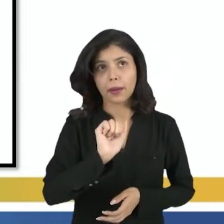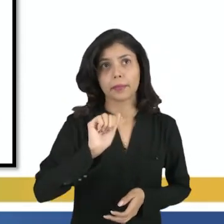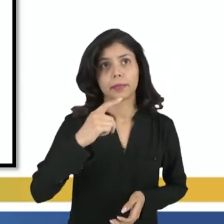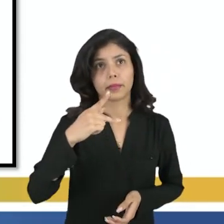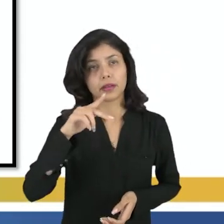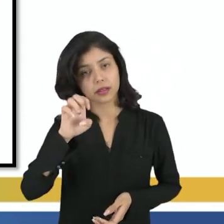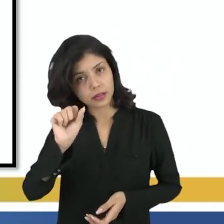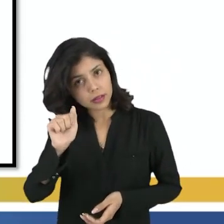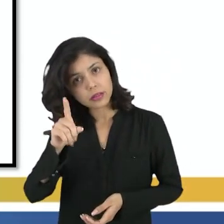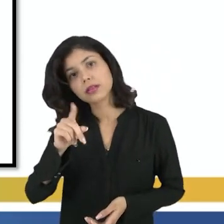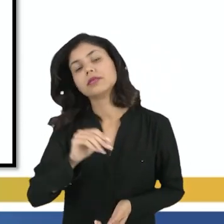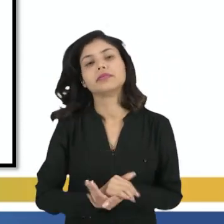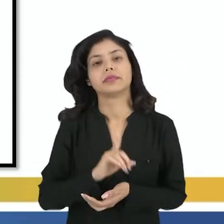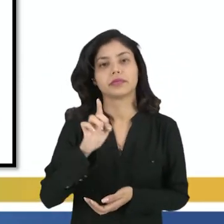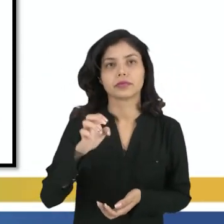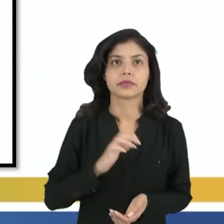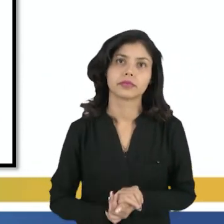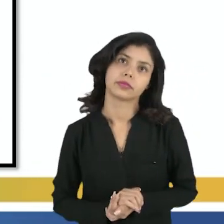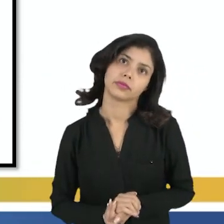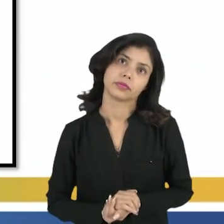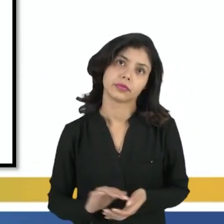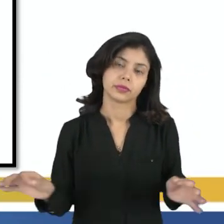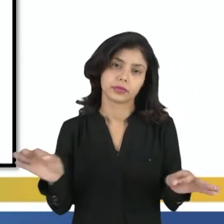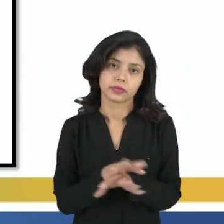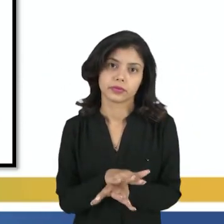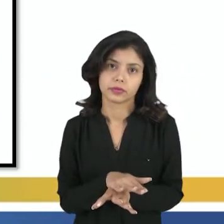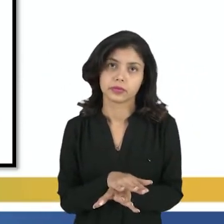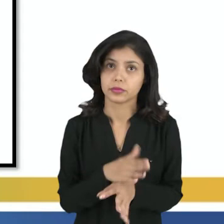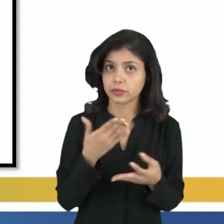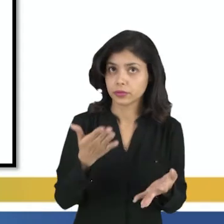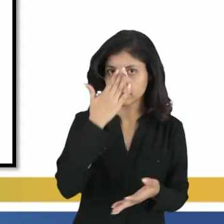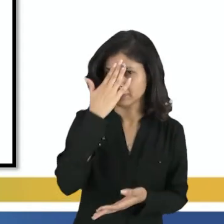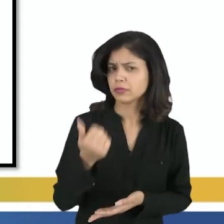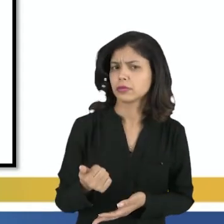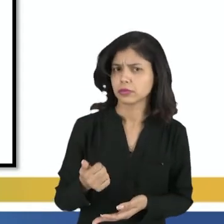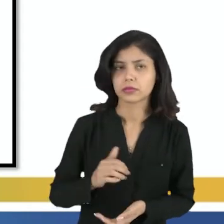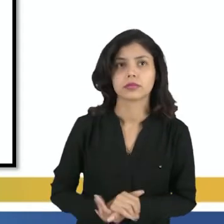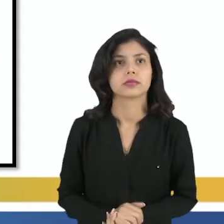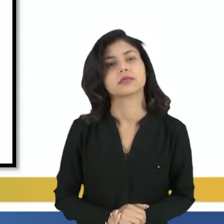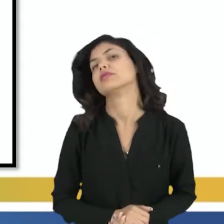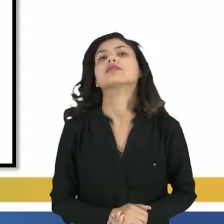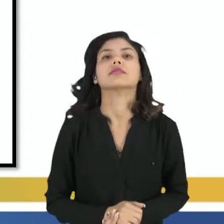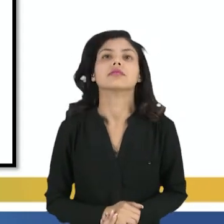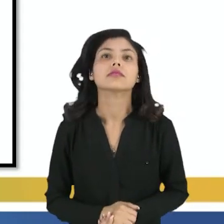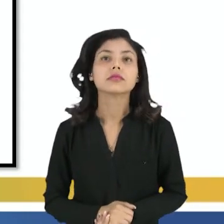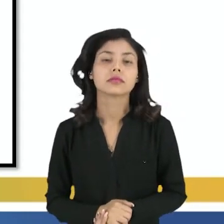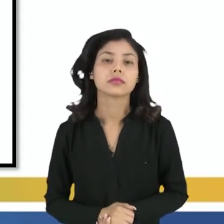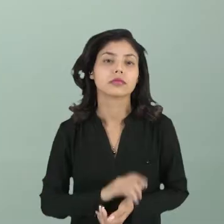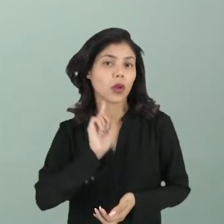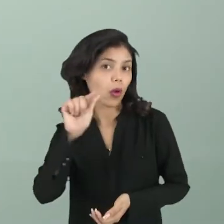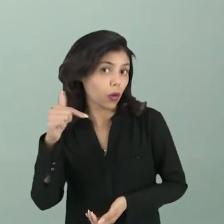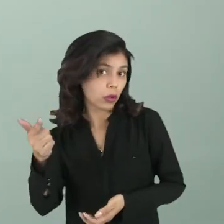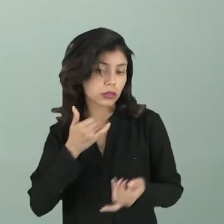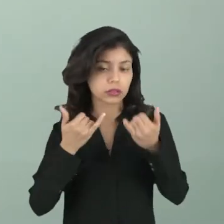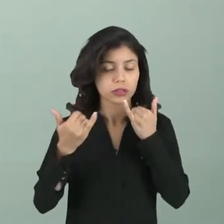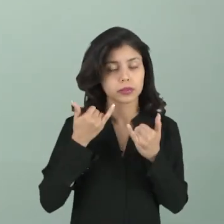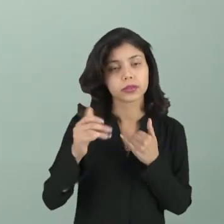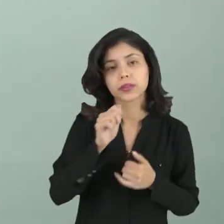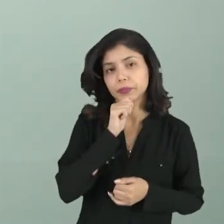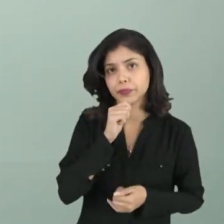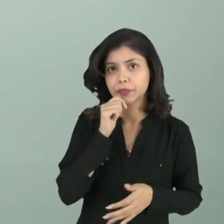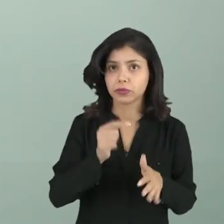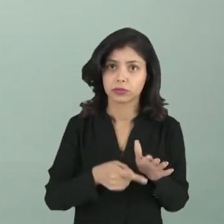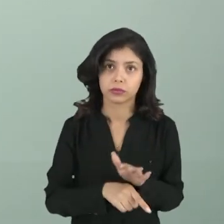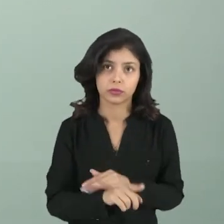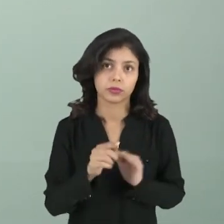né, contrariando ali, e de repente ele termina com pelo menos que se saiba. Ou seja, quer dizer que tem outras informações ali